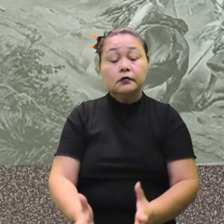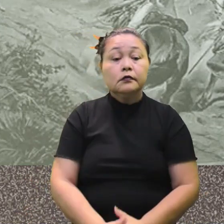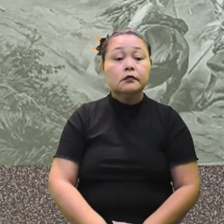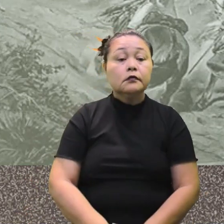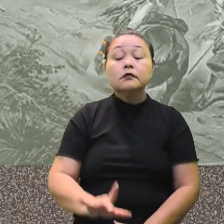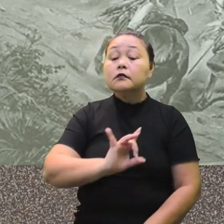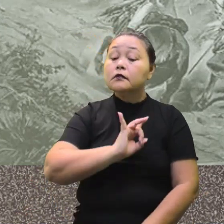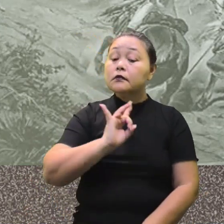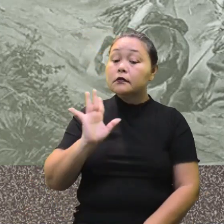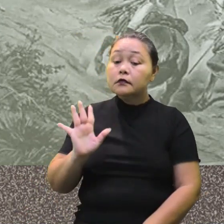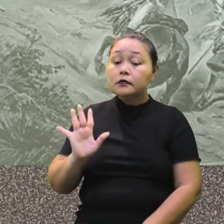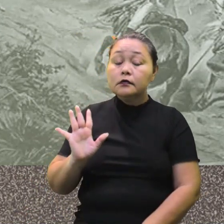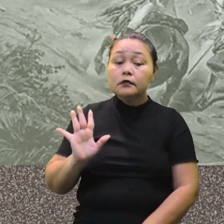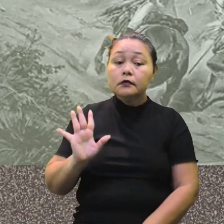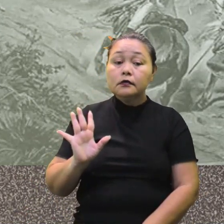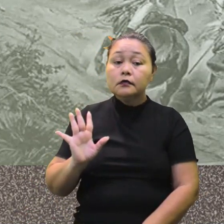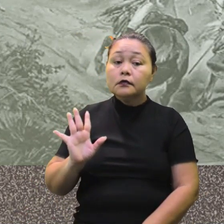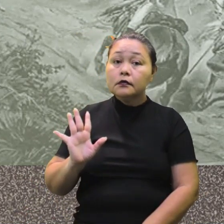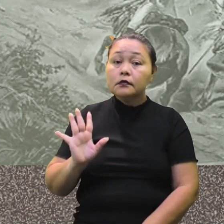Só que